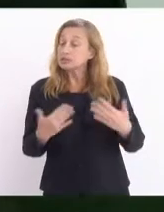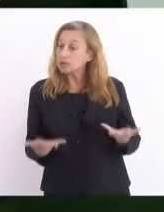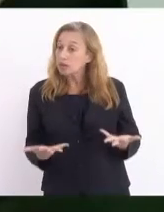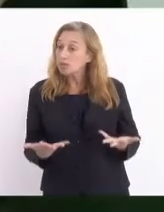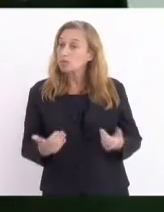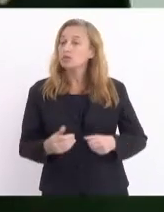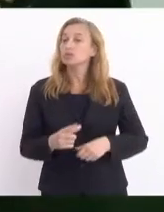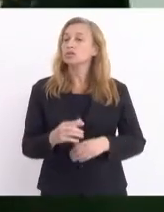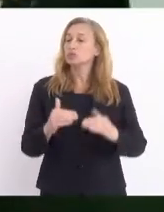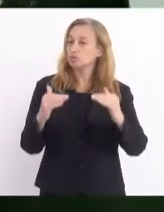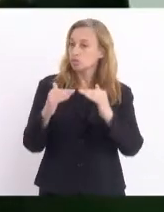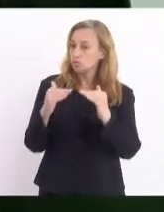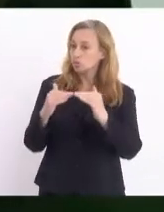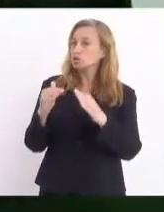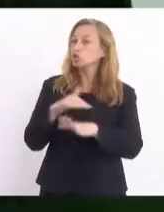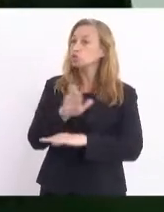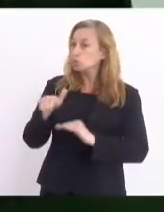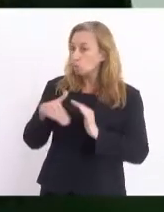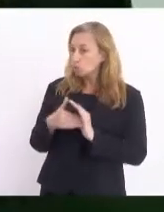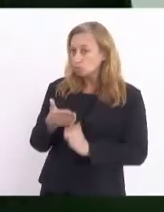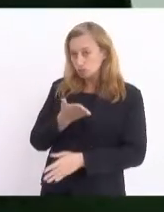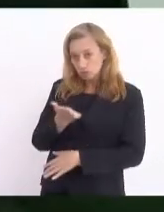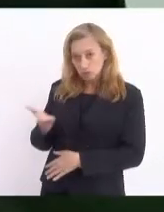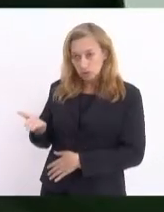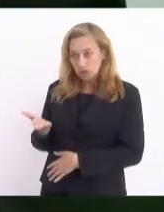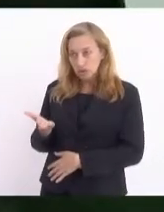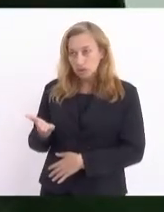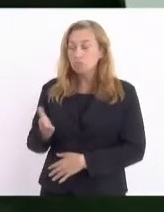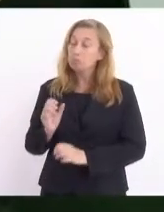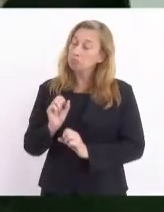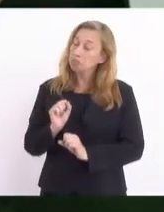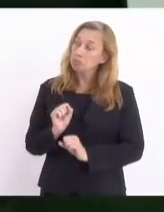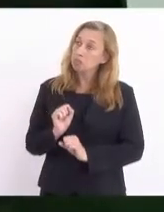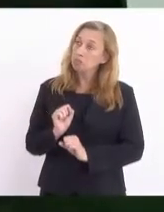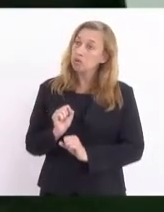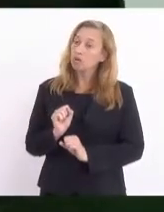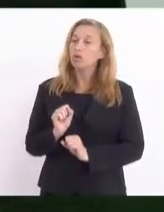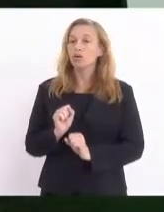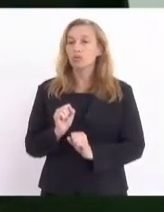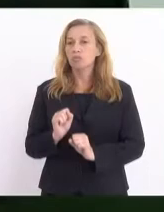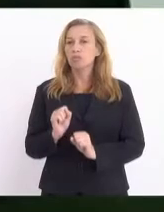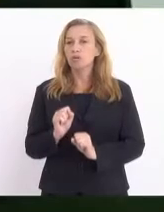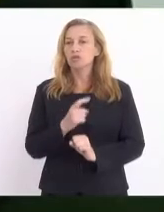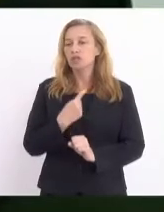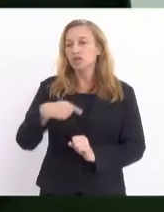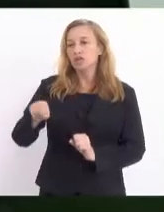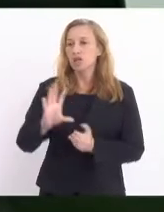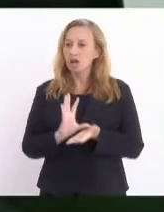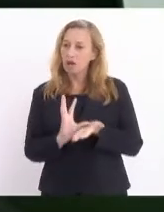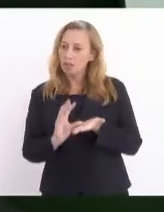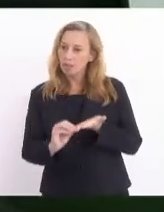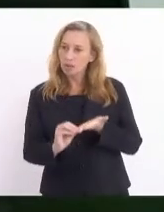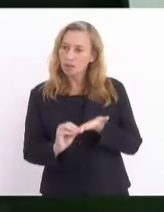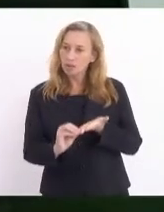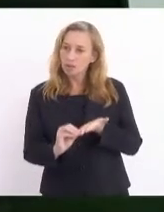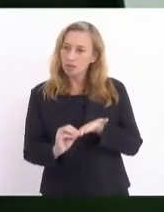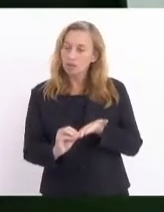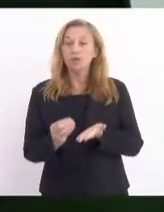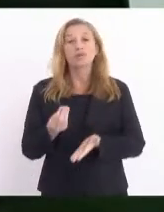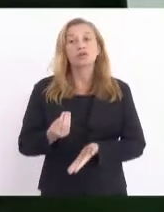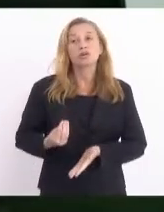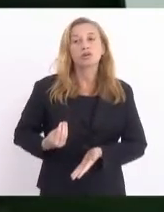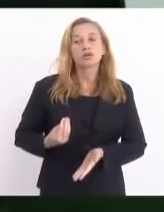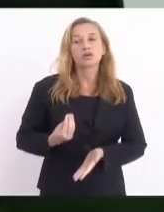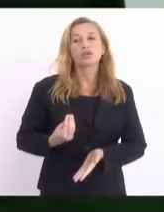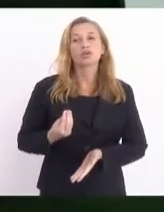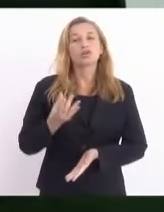houver concordância para que isso seja levado à pauta presencial